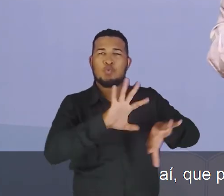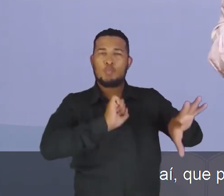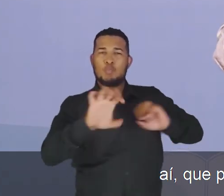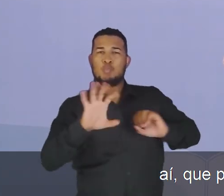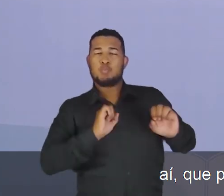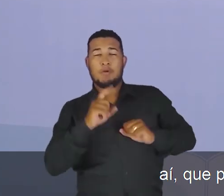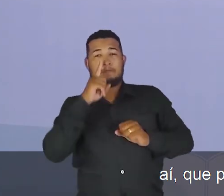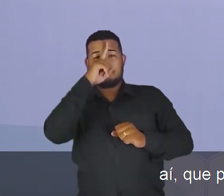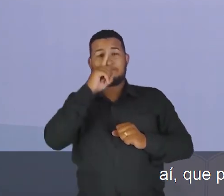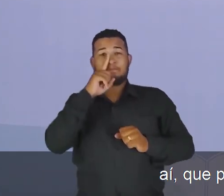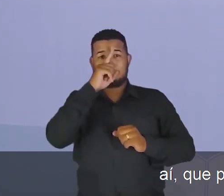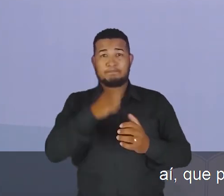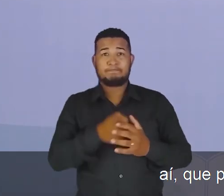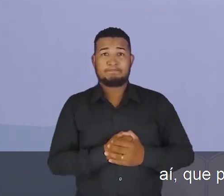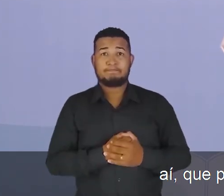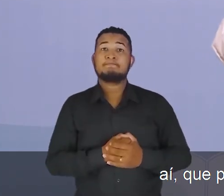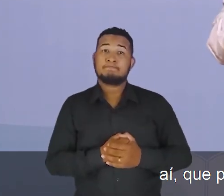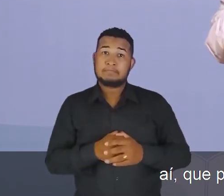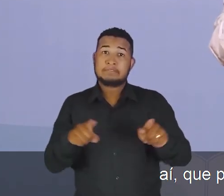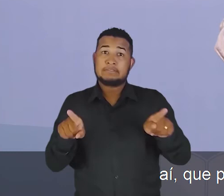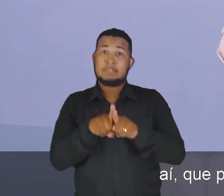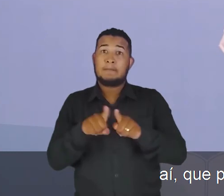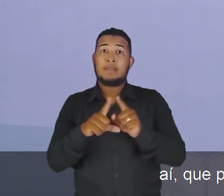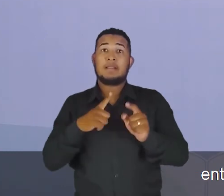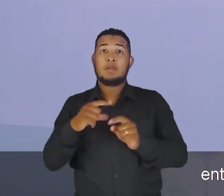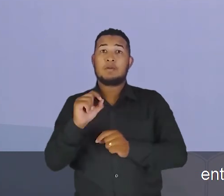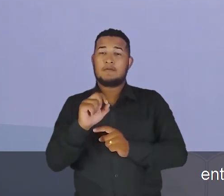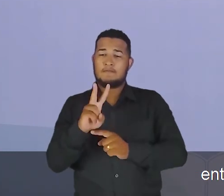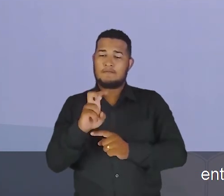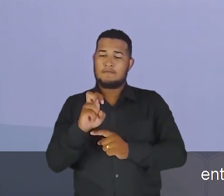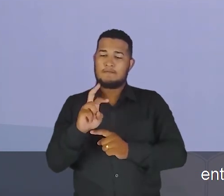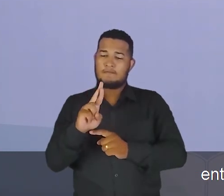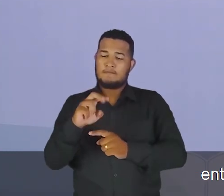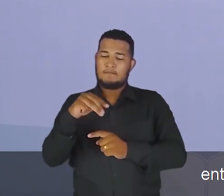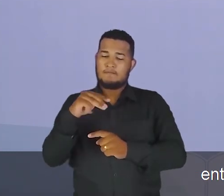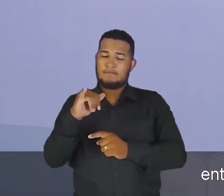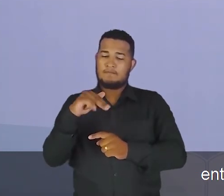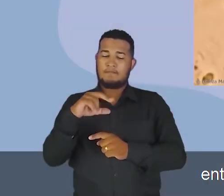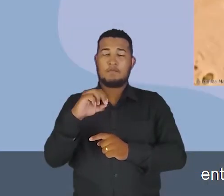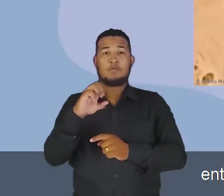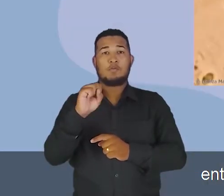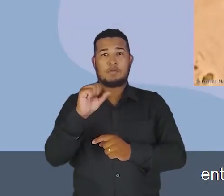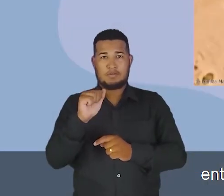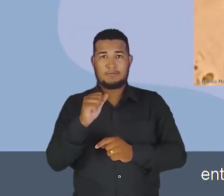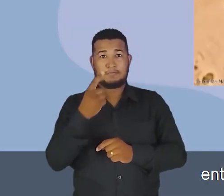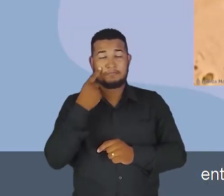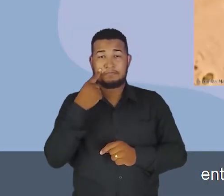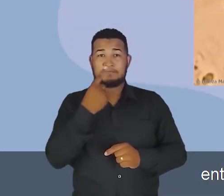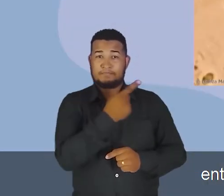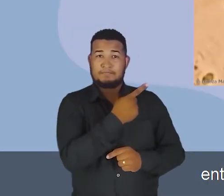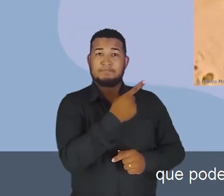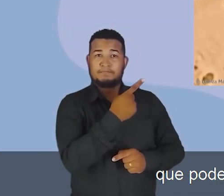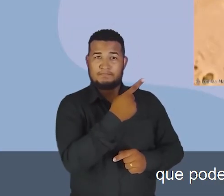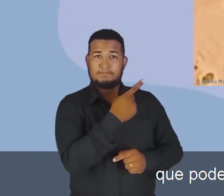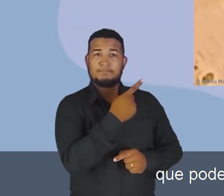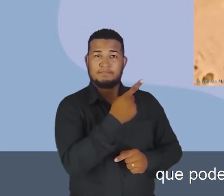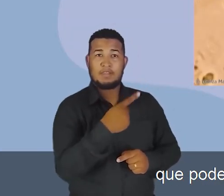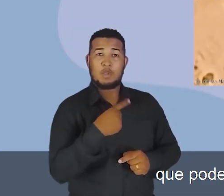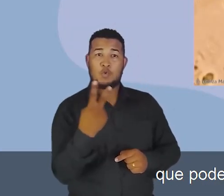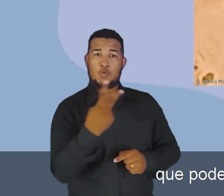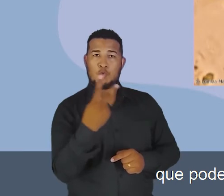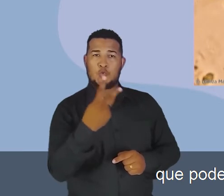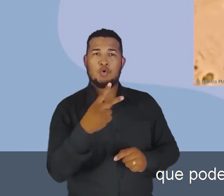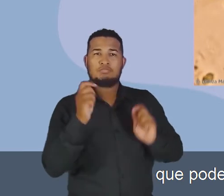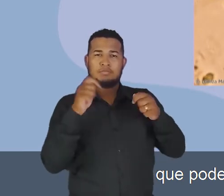ser perigosos. E nós temos também as verminoses. Então observe na imagem aqui dois exemplos de verminoses que podem ser